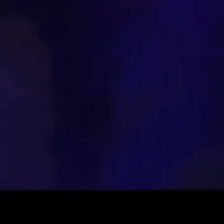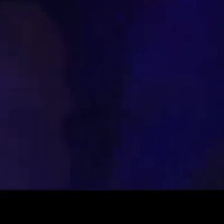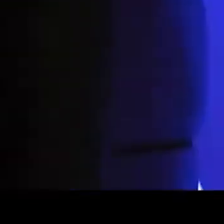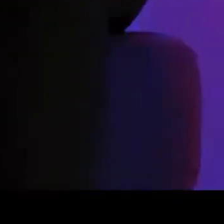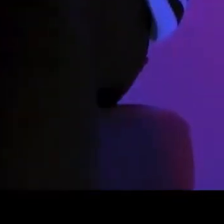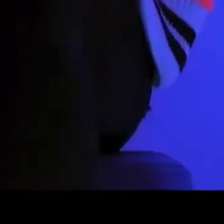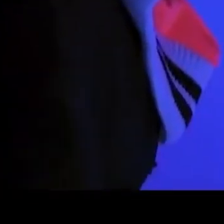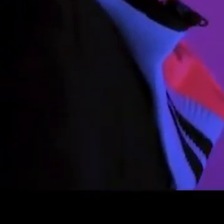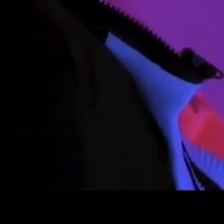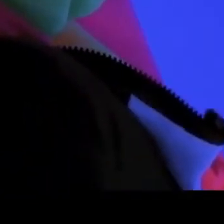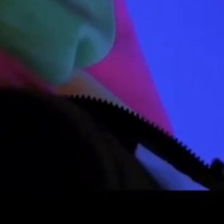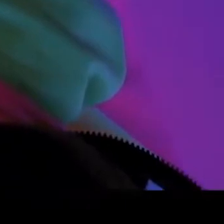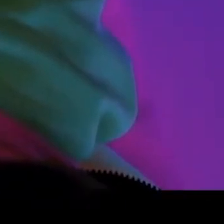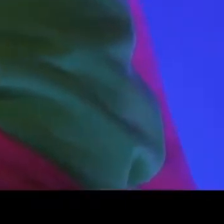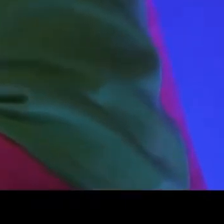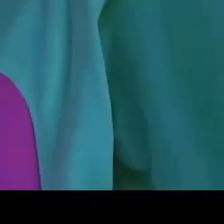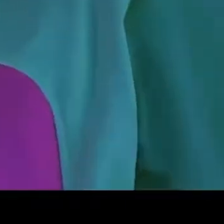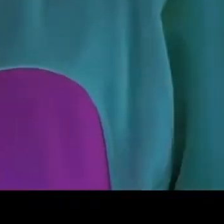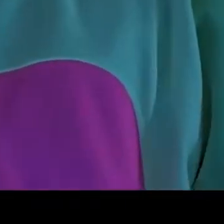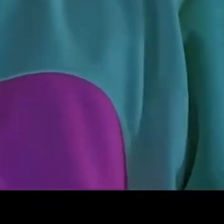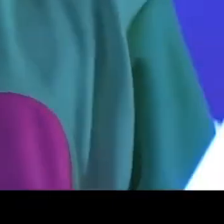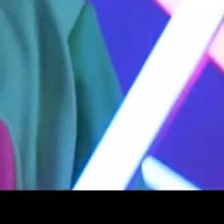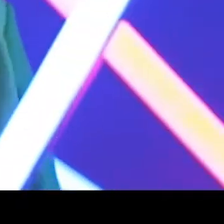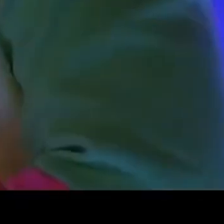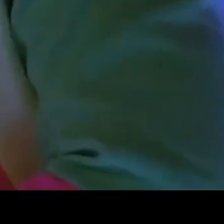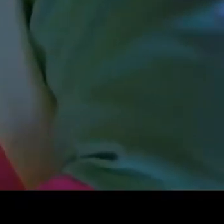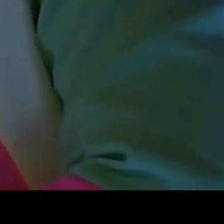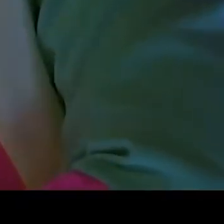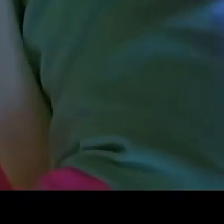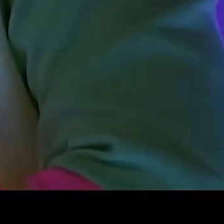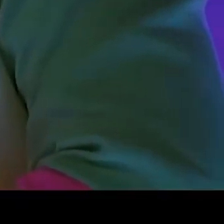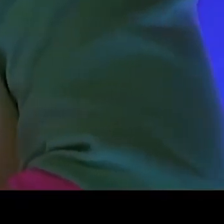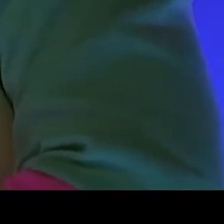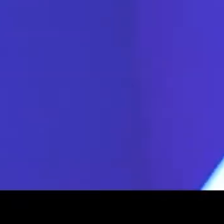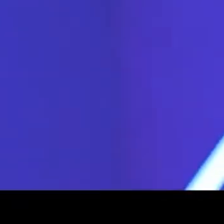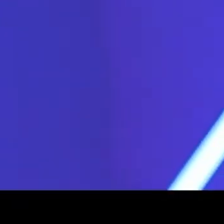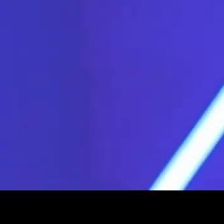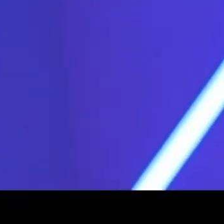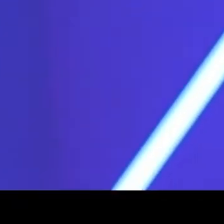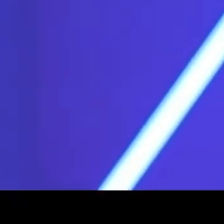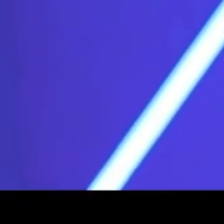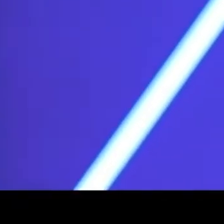de batom. E junto com a